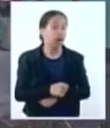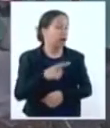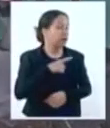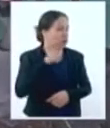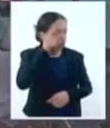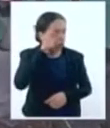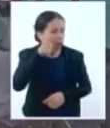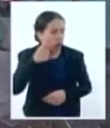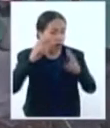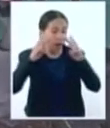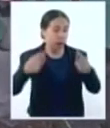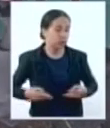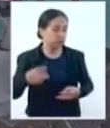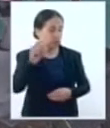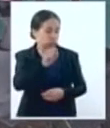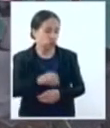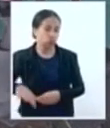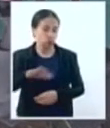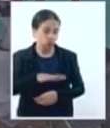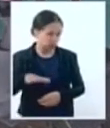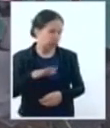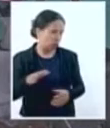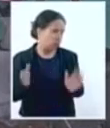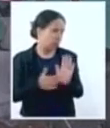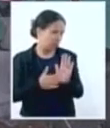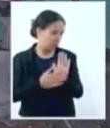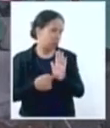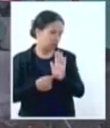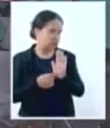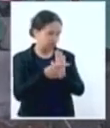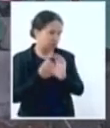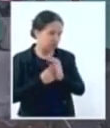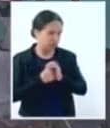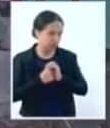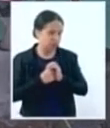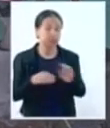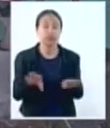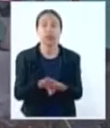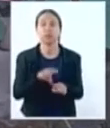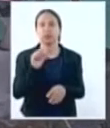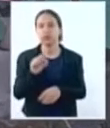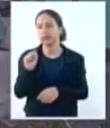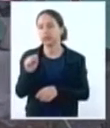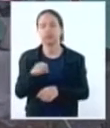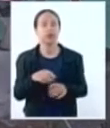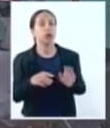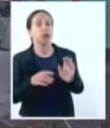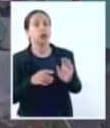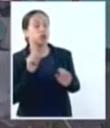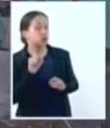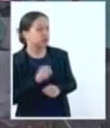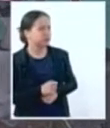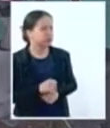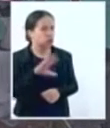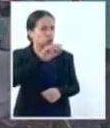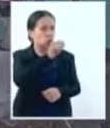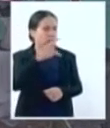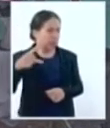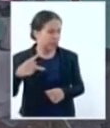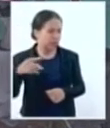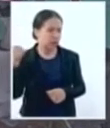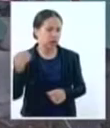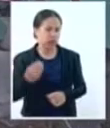projeto, né, do aspecto social do projeto. Exatamente. Né, vereador? E outra coisa, se o aplicativo ele não era